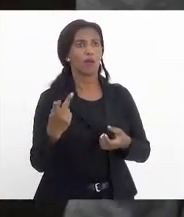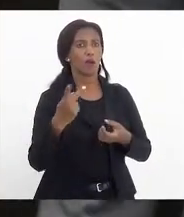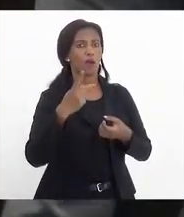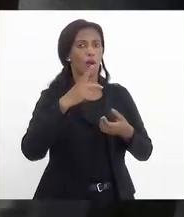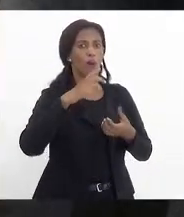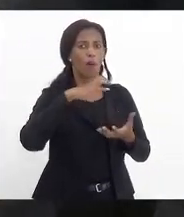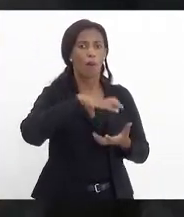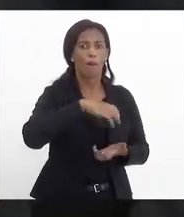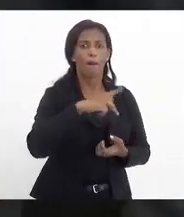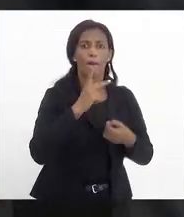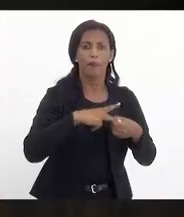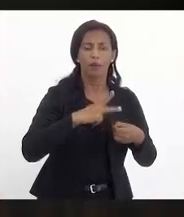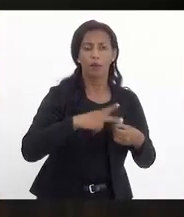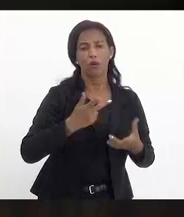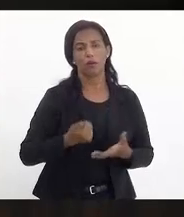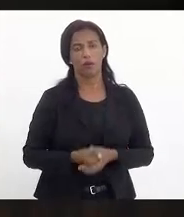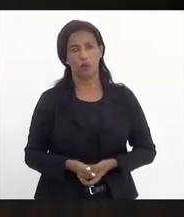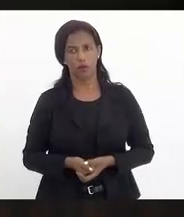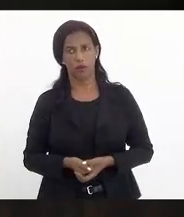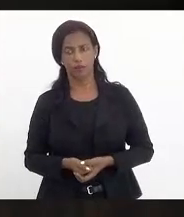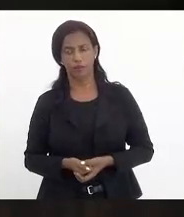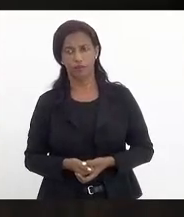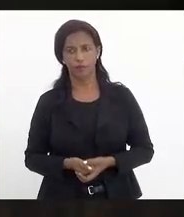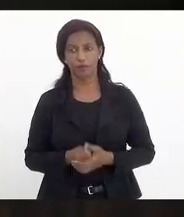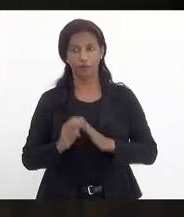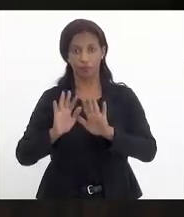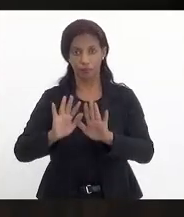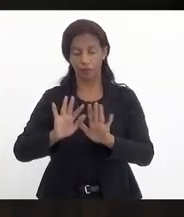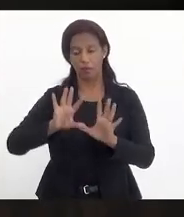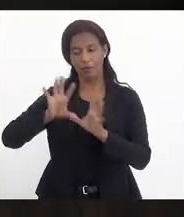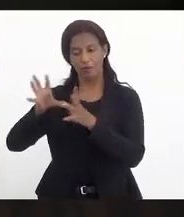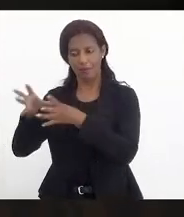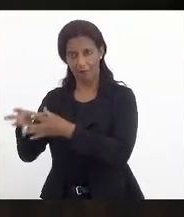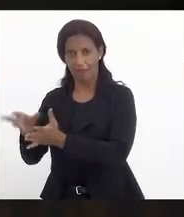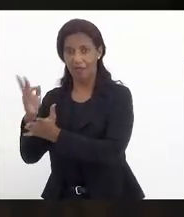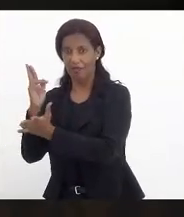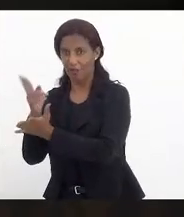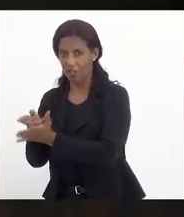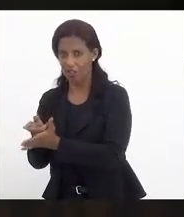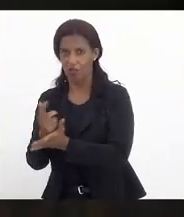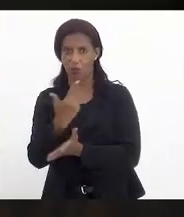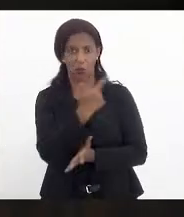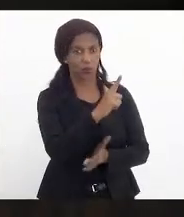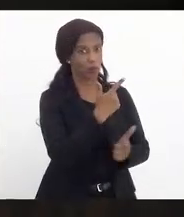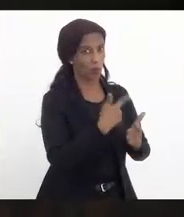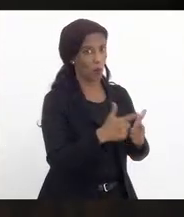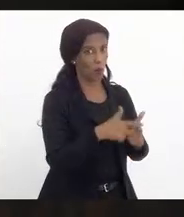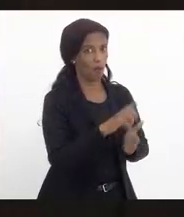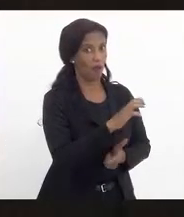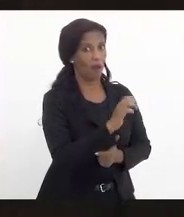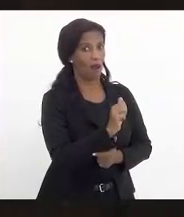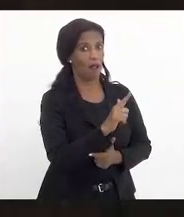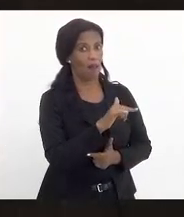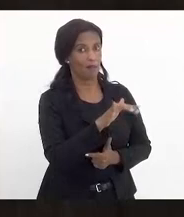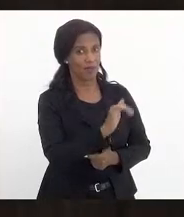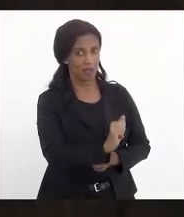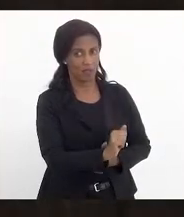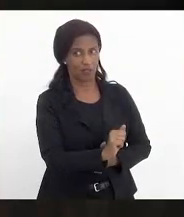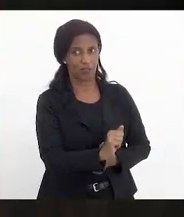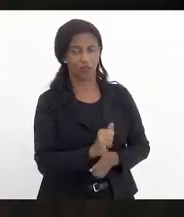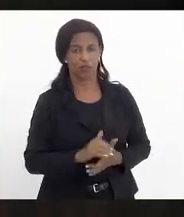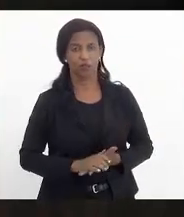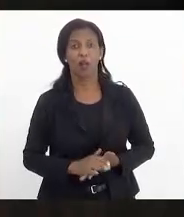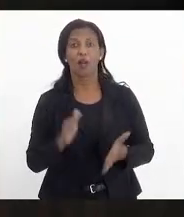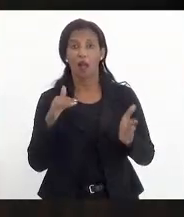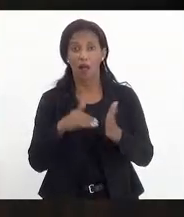Nós estamos garantindo a reposição. Fiscal. Uma coisa está no regime, outra coisa está na calamidade. Nós estamos. Nós estamos na calamidade. Até